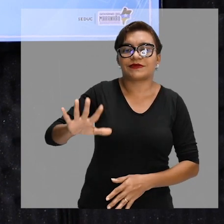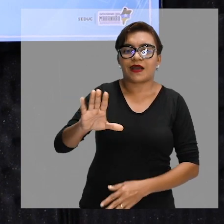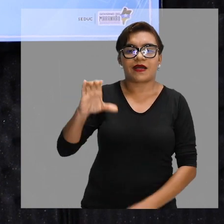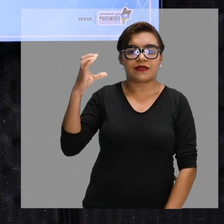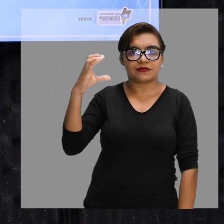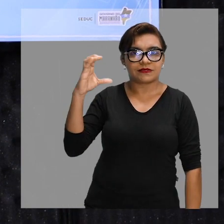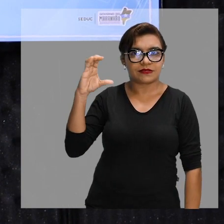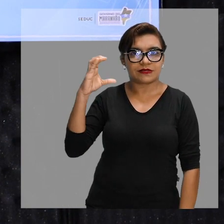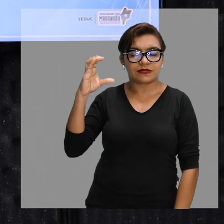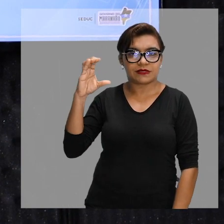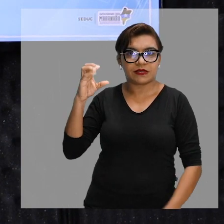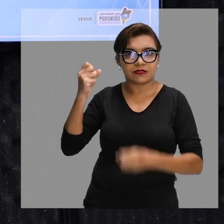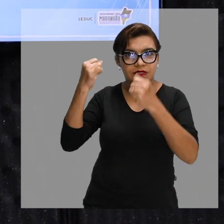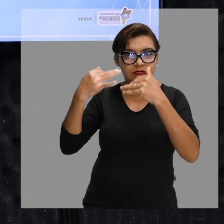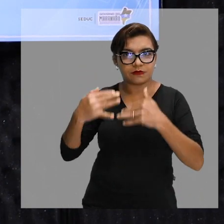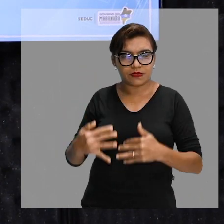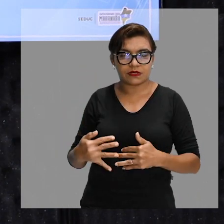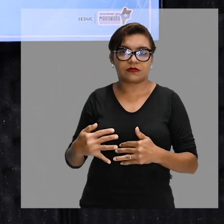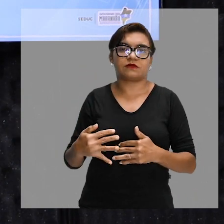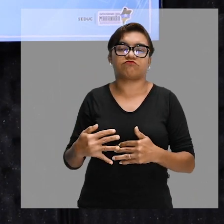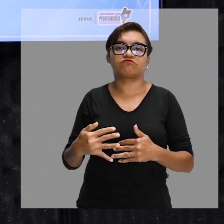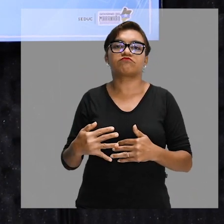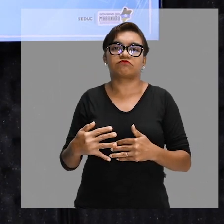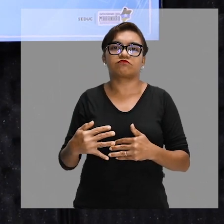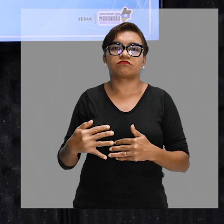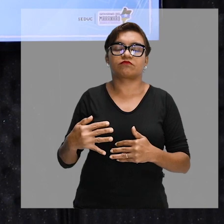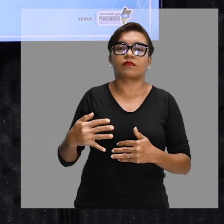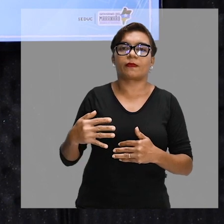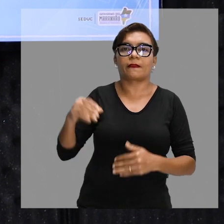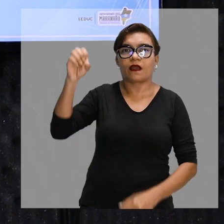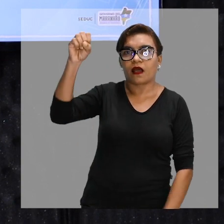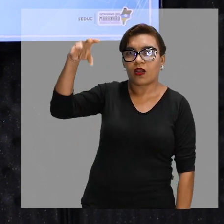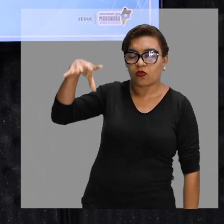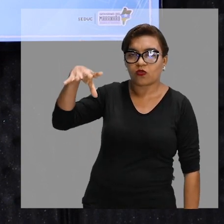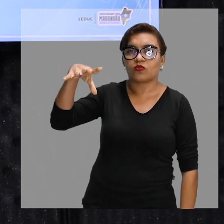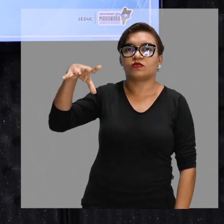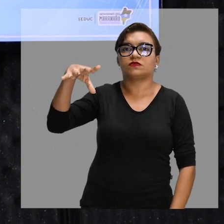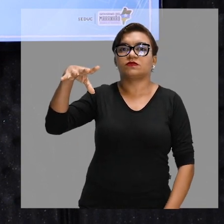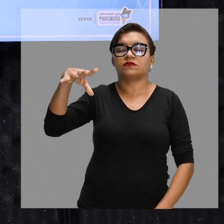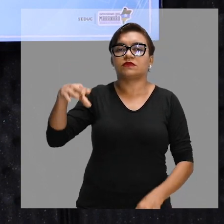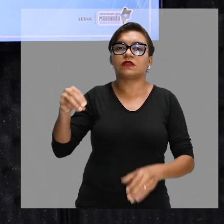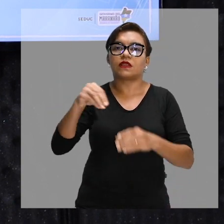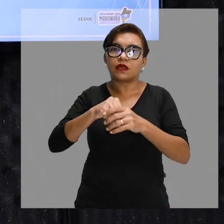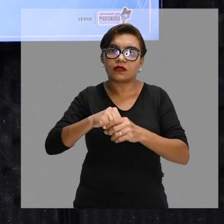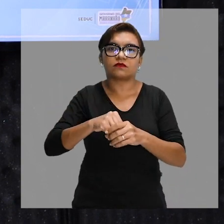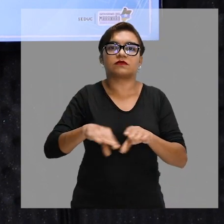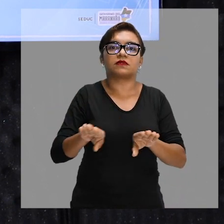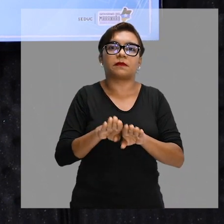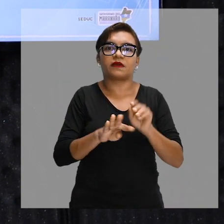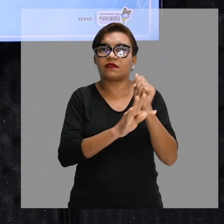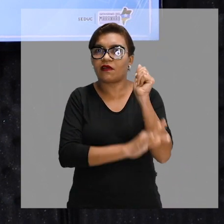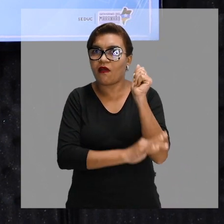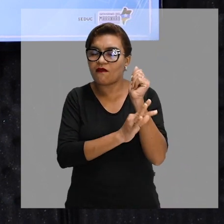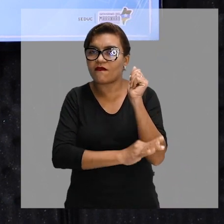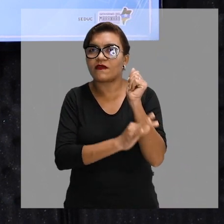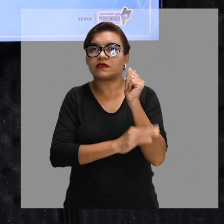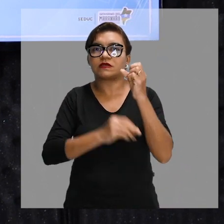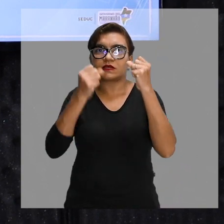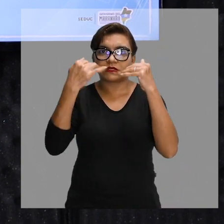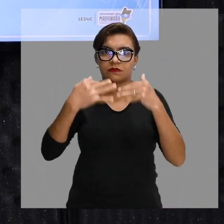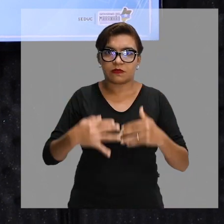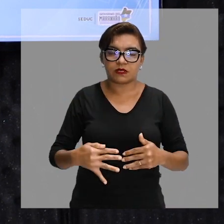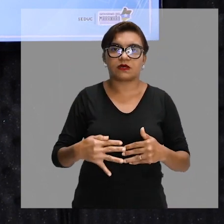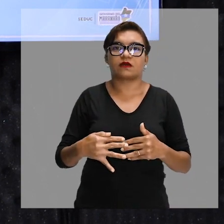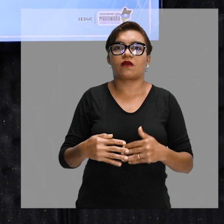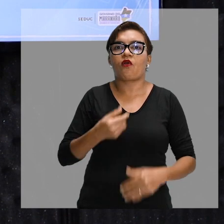da luz, certo? Mas isso são setores, são partes da física que defendem isso, certo? Inclusive o